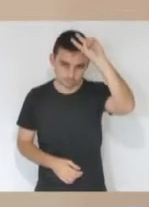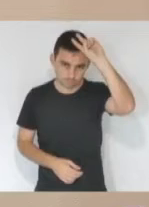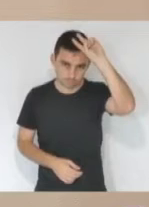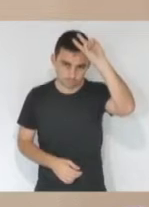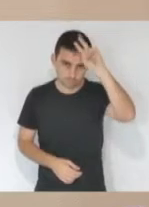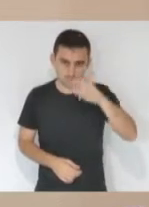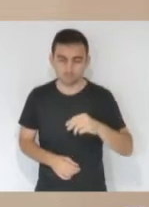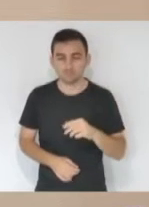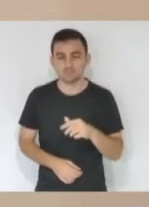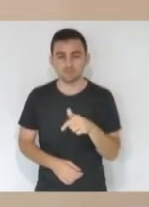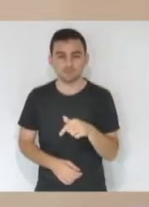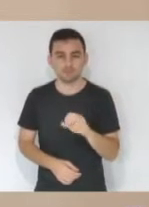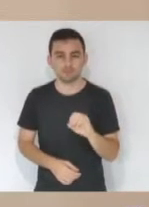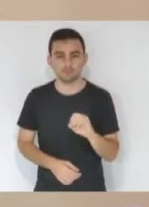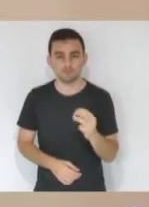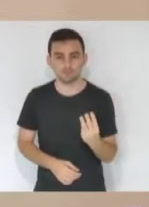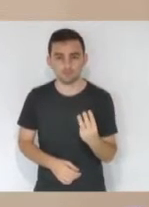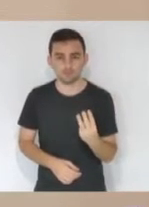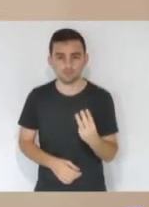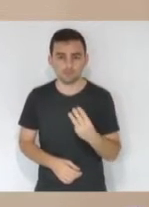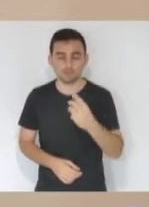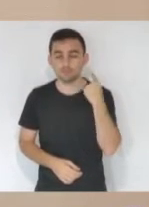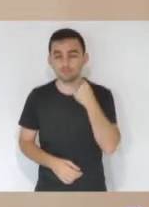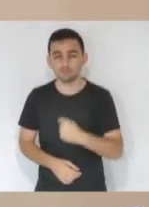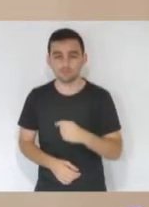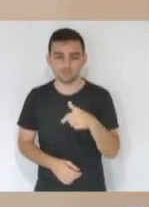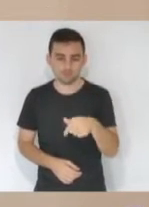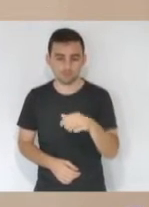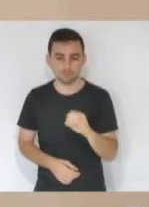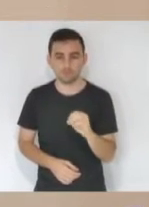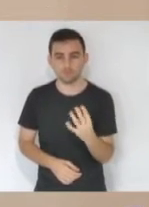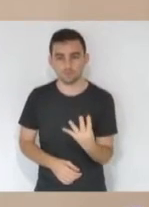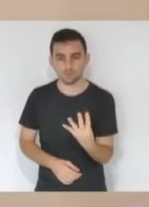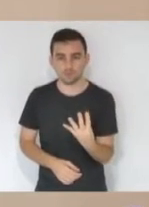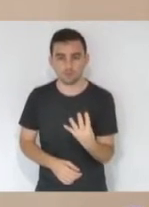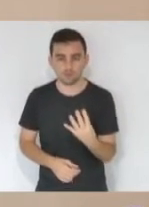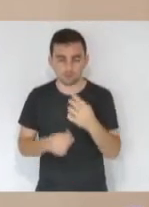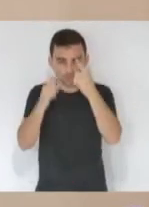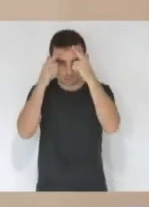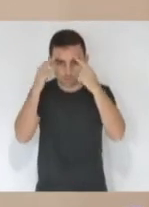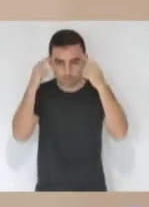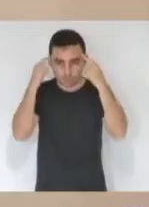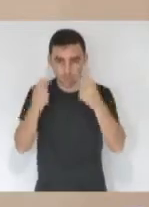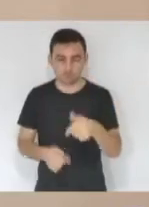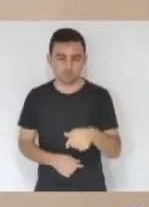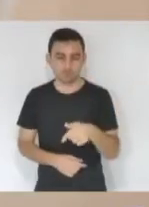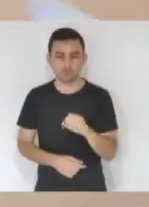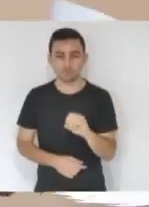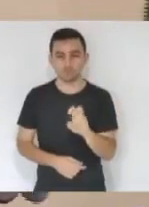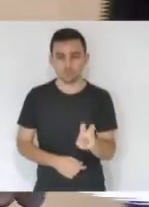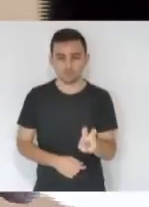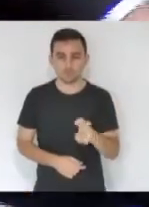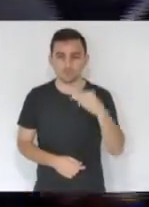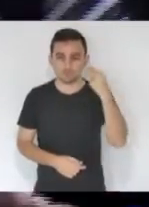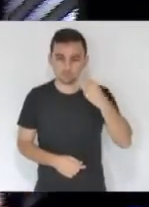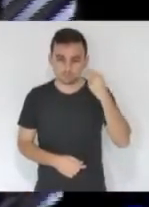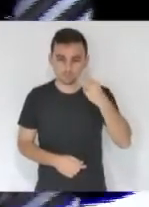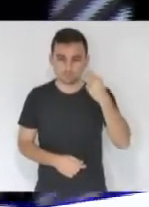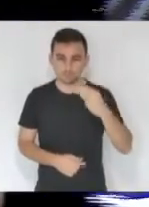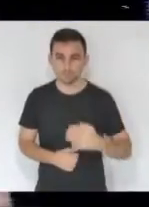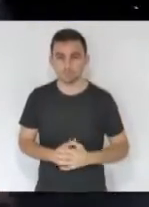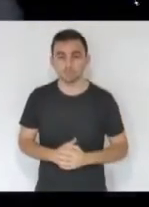703 deputado silvio dreveck 704 deputado neodi saretta 705 deputado marcius machado